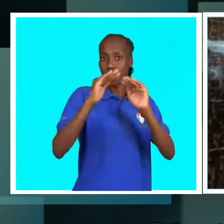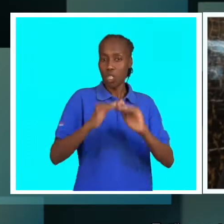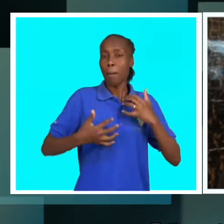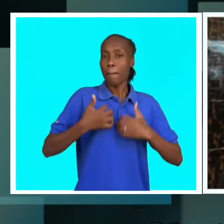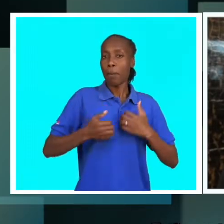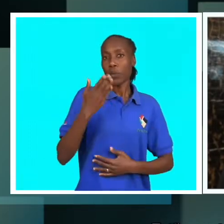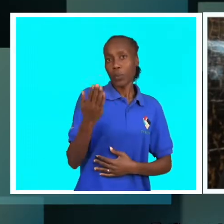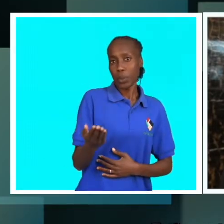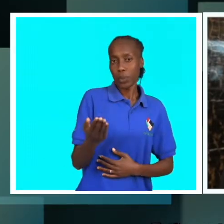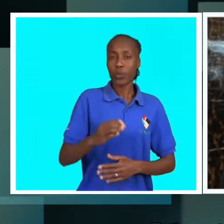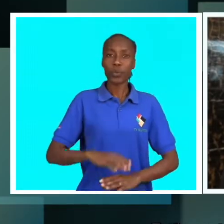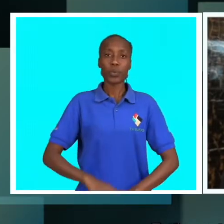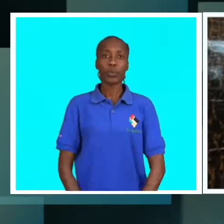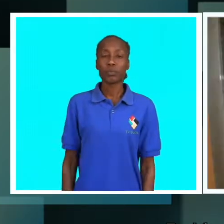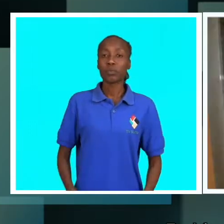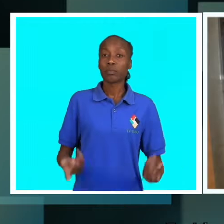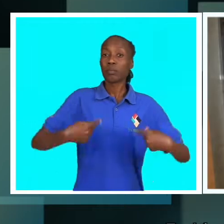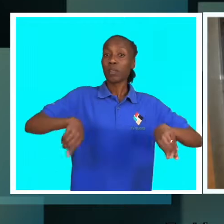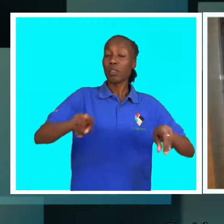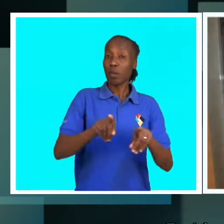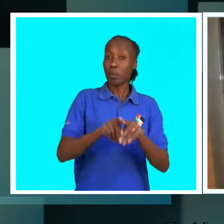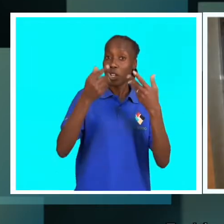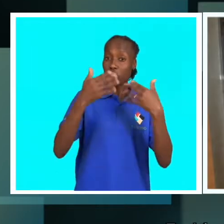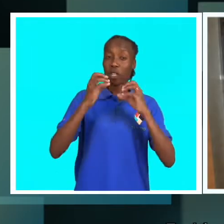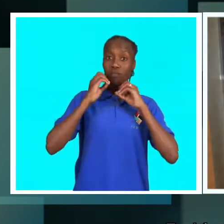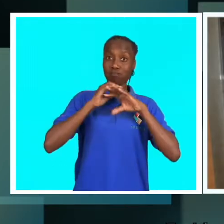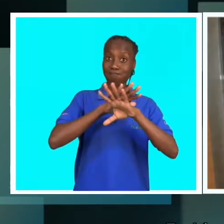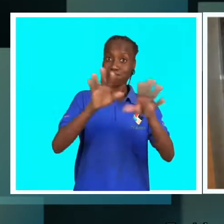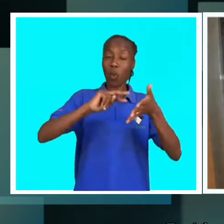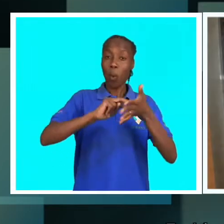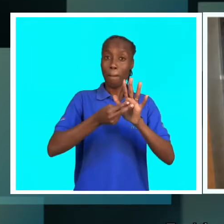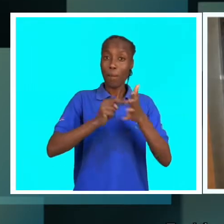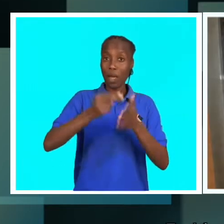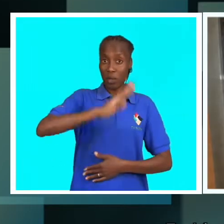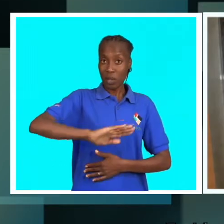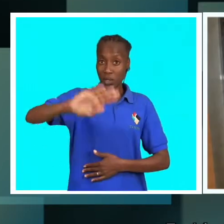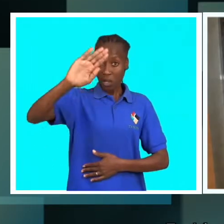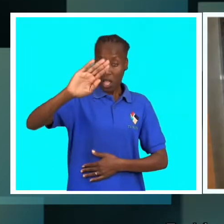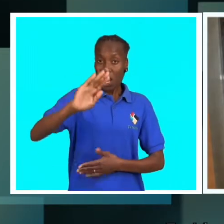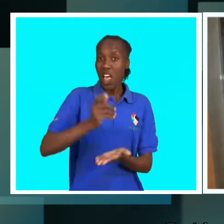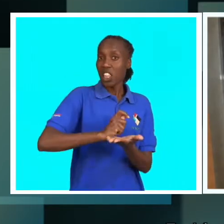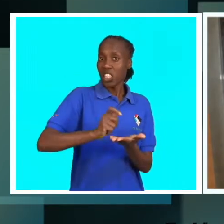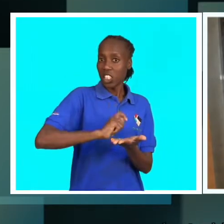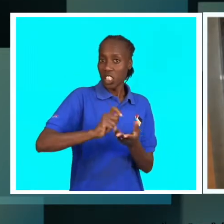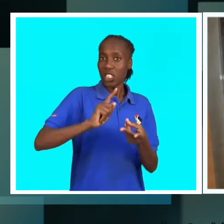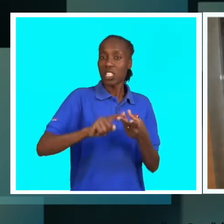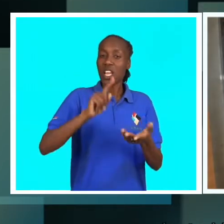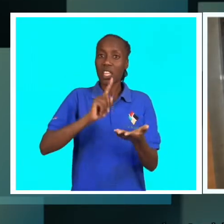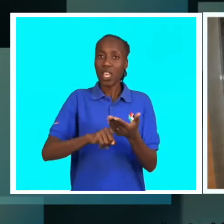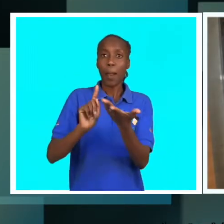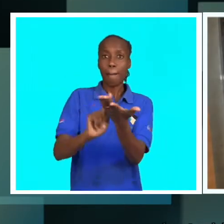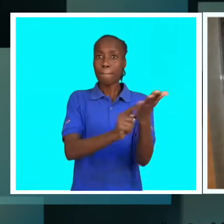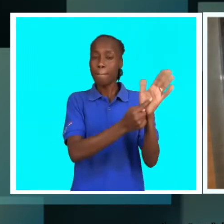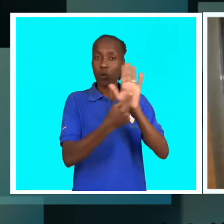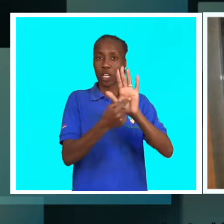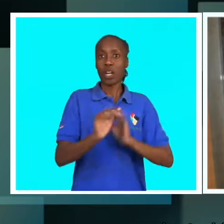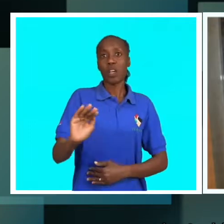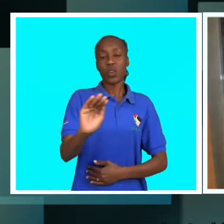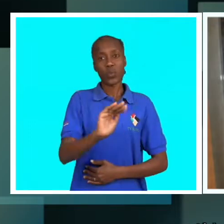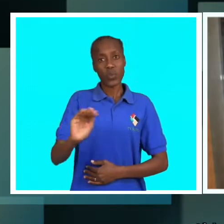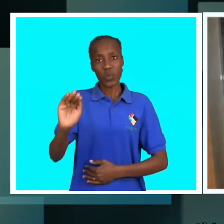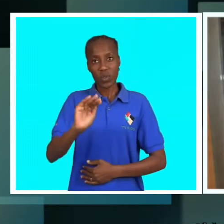prevê isso. Estamos preocupados com isso. Também lançamos o Plano Nacional de Leitura Escrita, que visa também mostrar